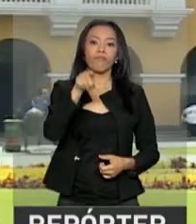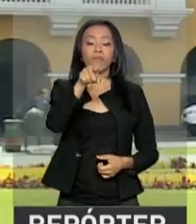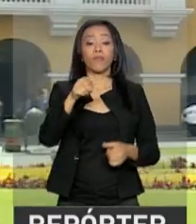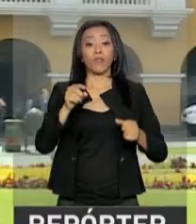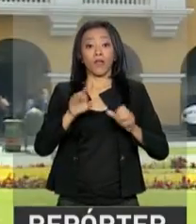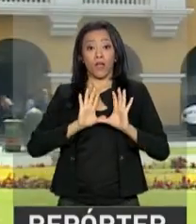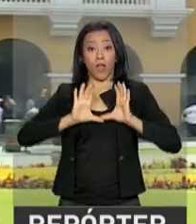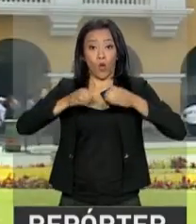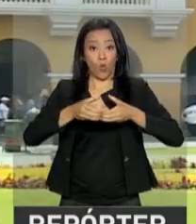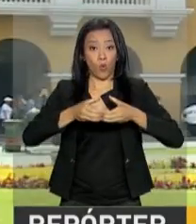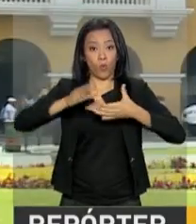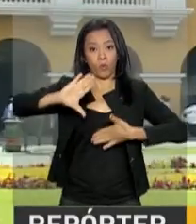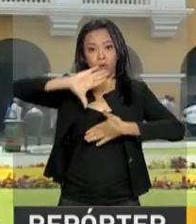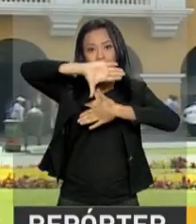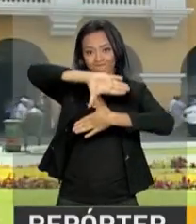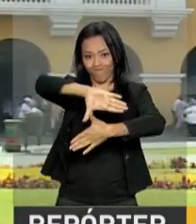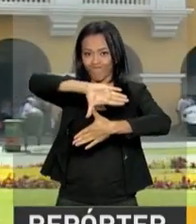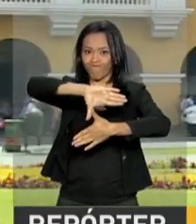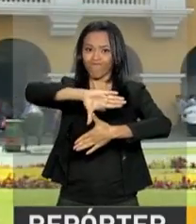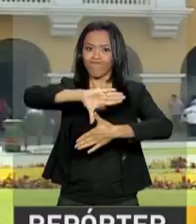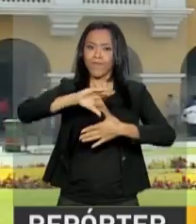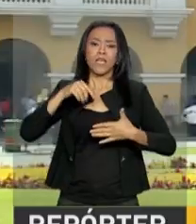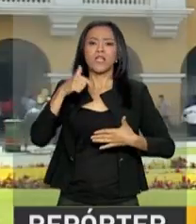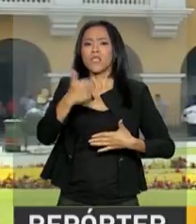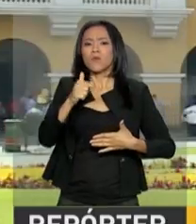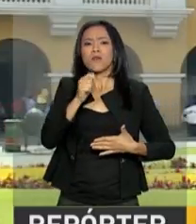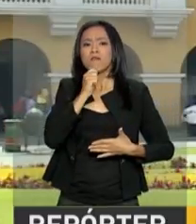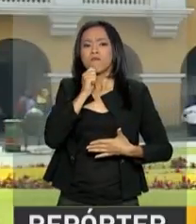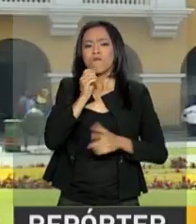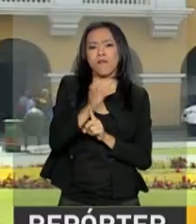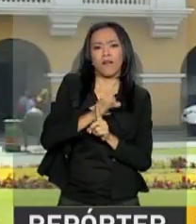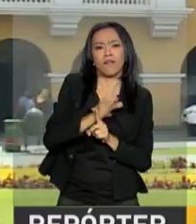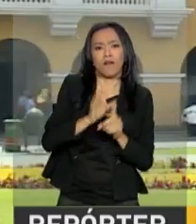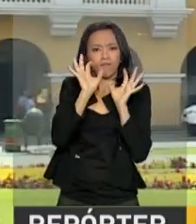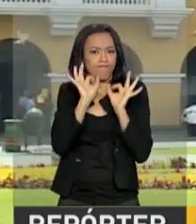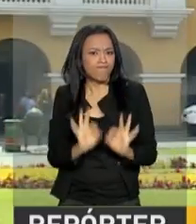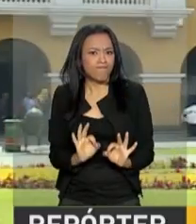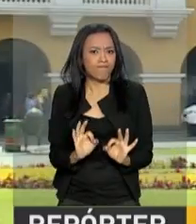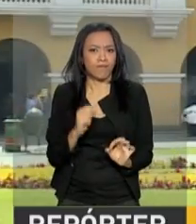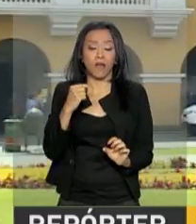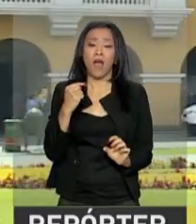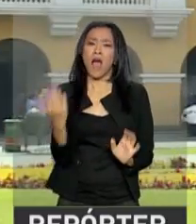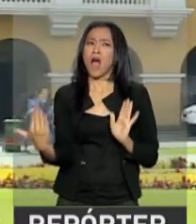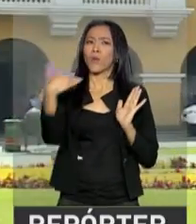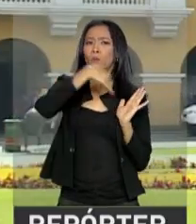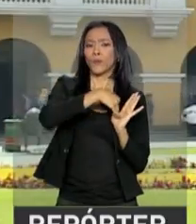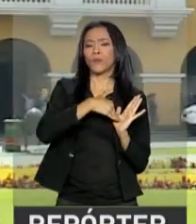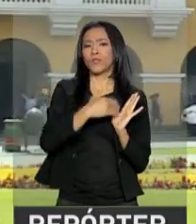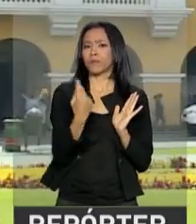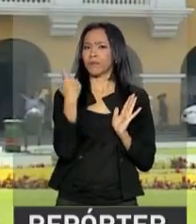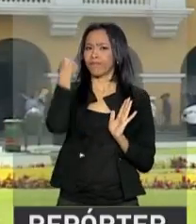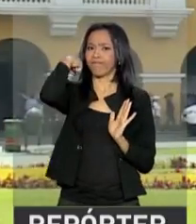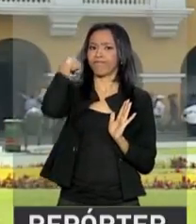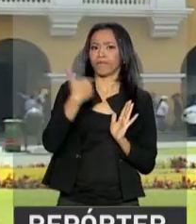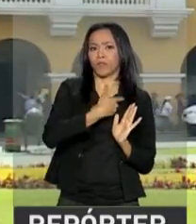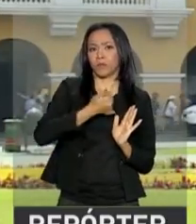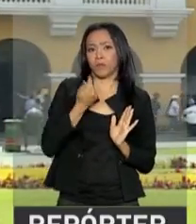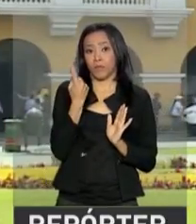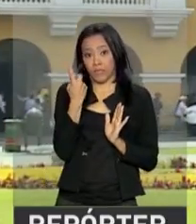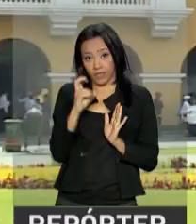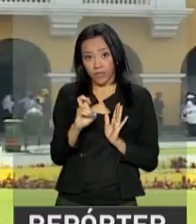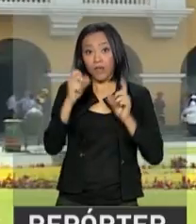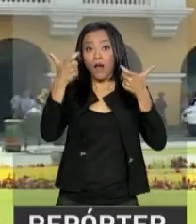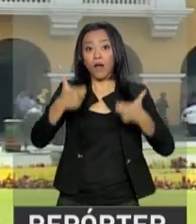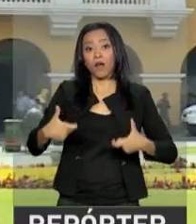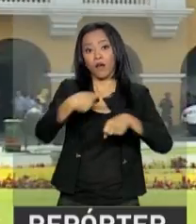das américas não têm uma periodicidade definida a última edição ocorreu no panamá em 2015 é